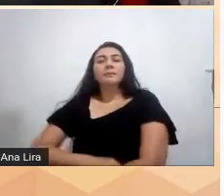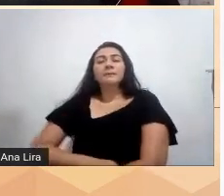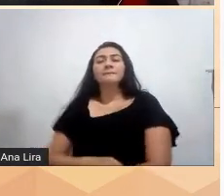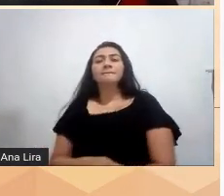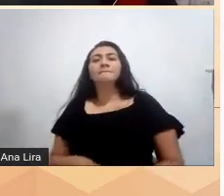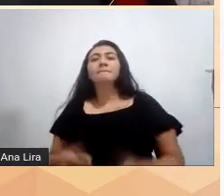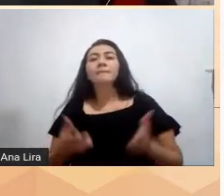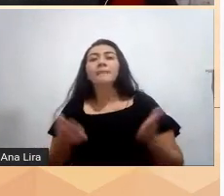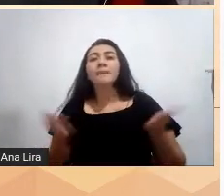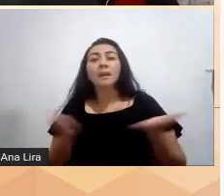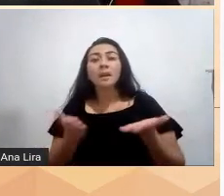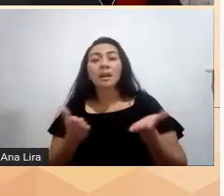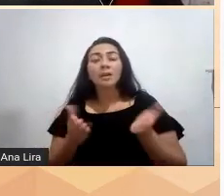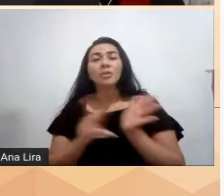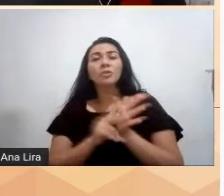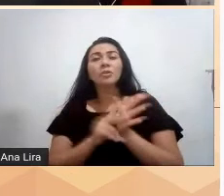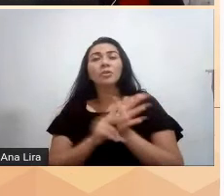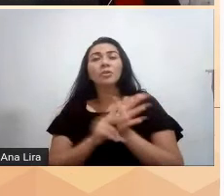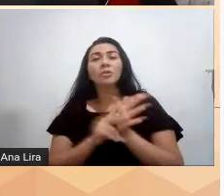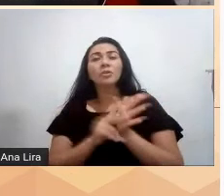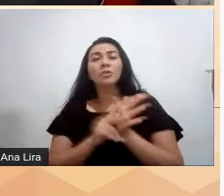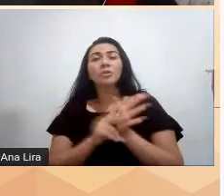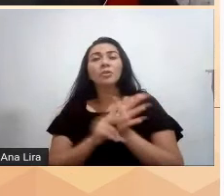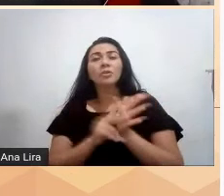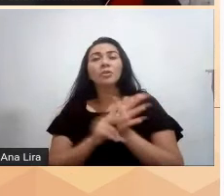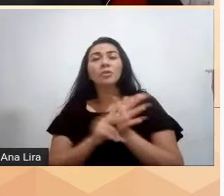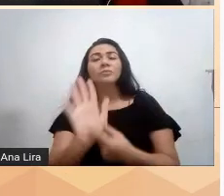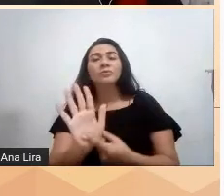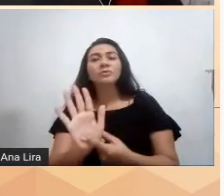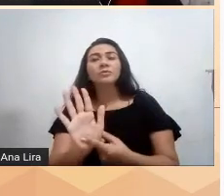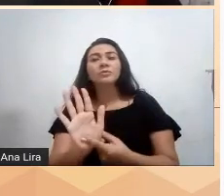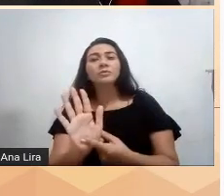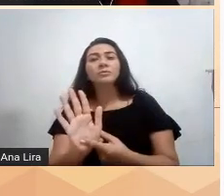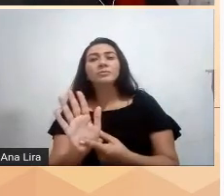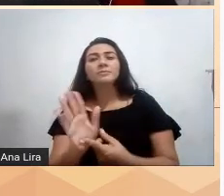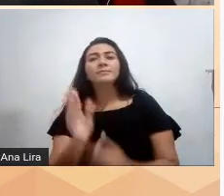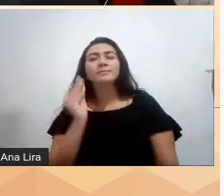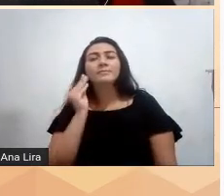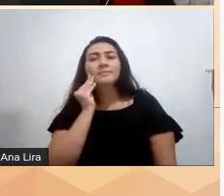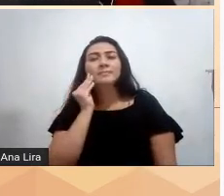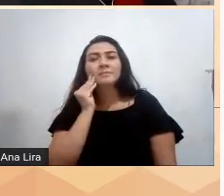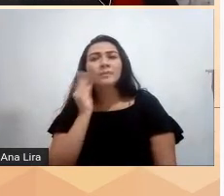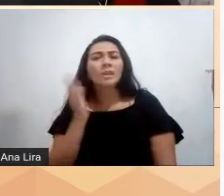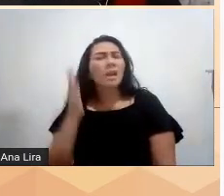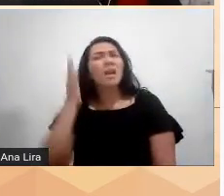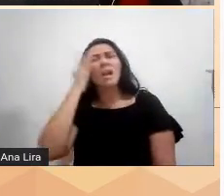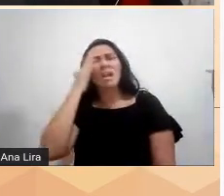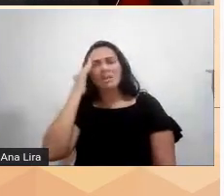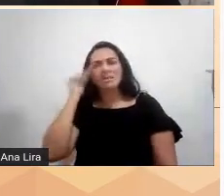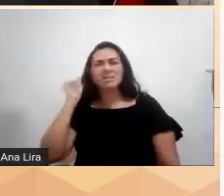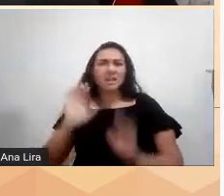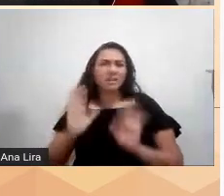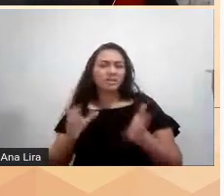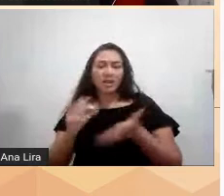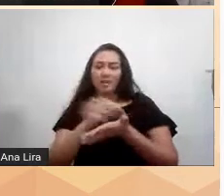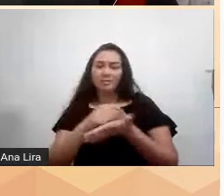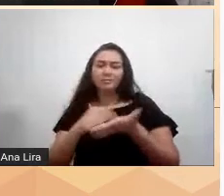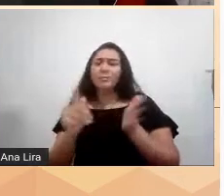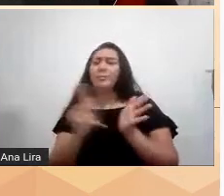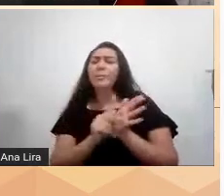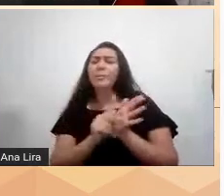estar acostumados. Ah, Paola, eu sei como é escrever um projeto, eu já tenho noção, inclusive eu já tenho